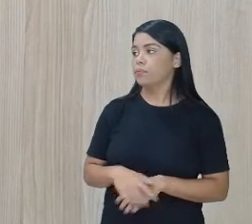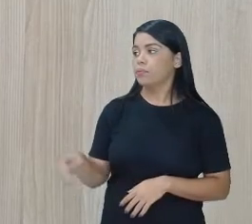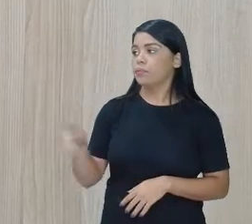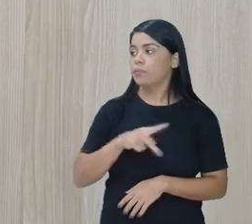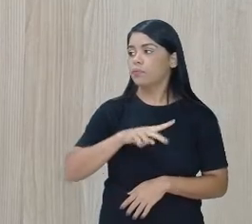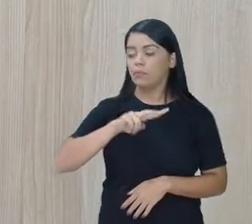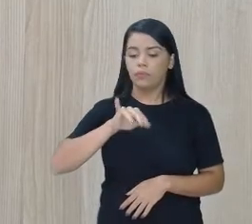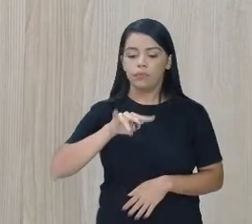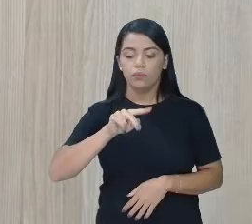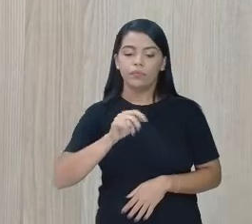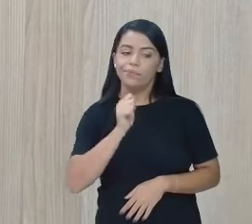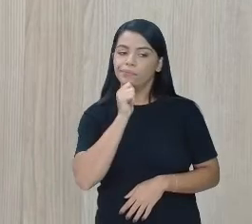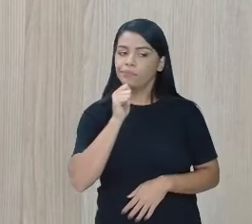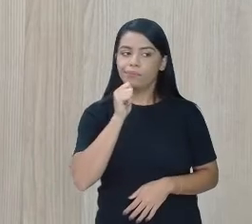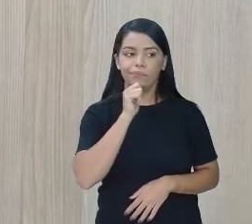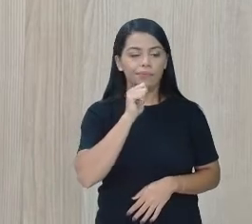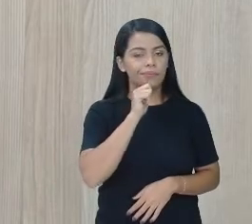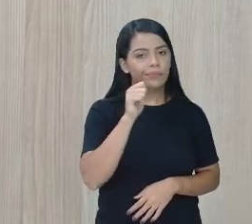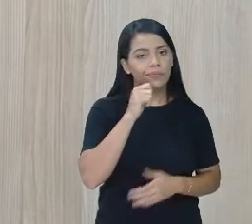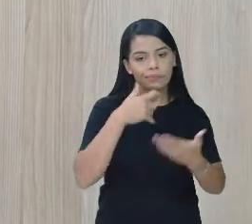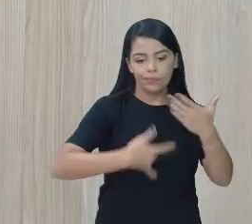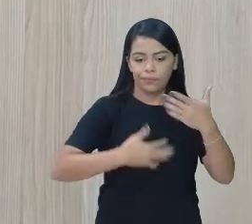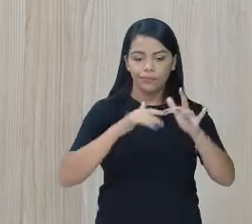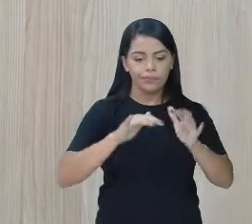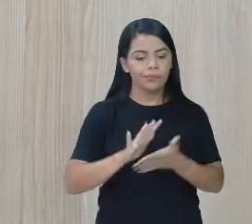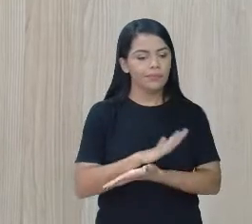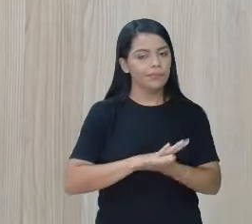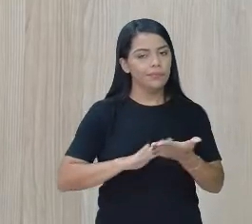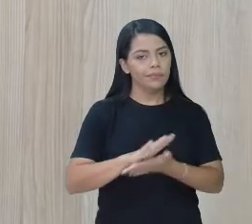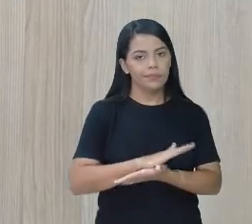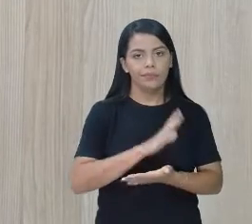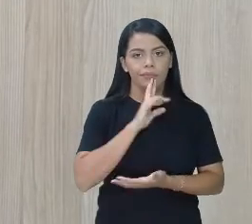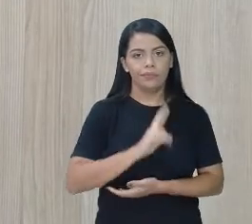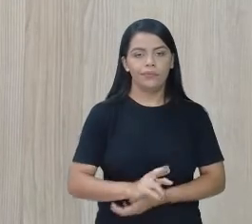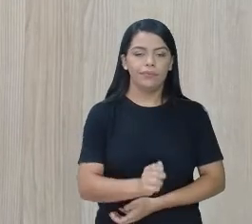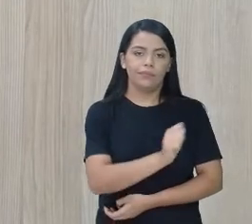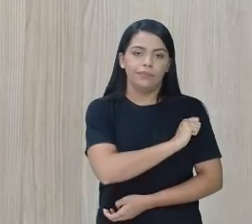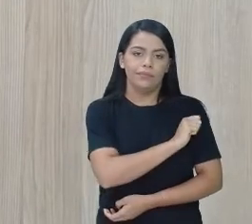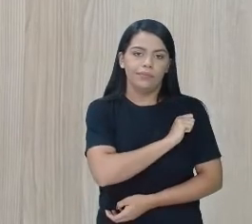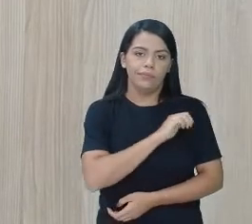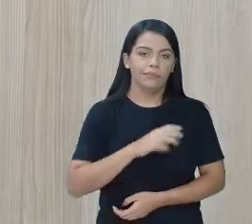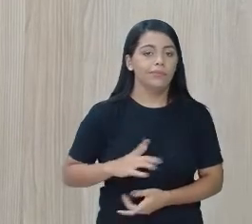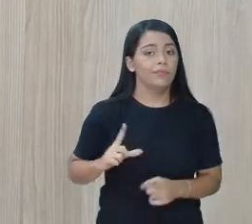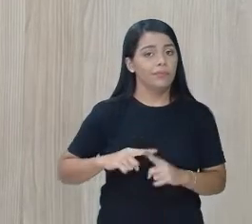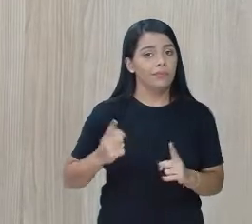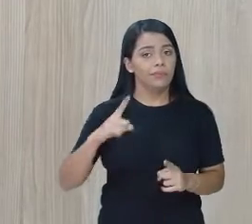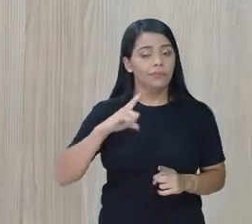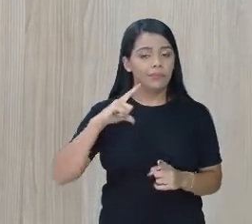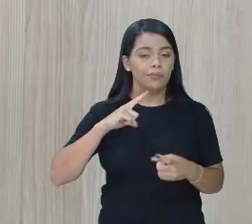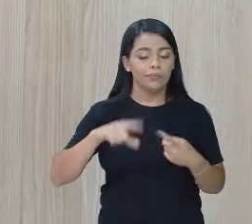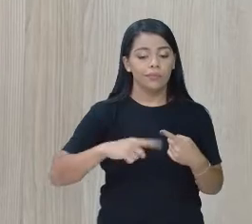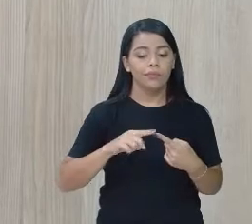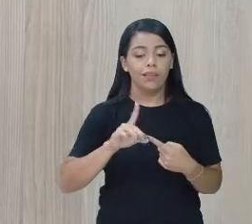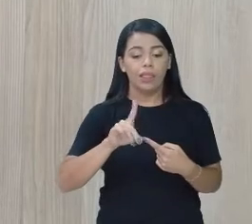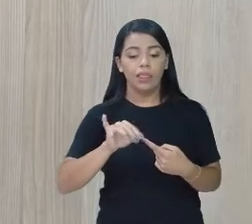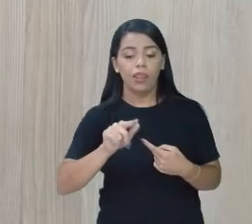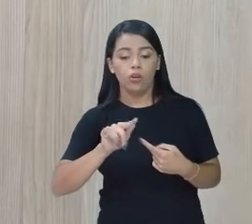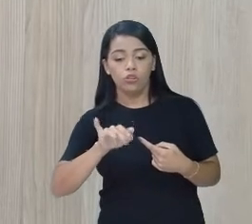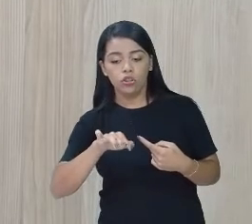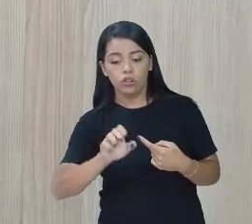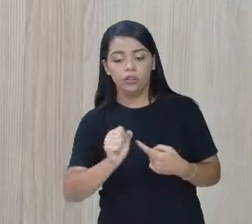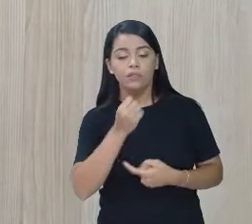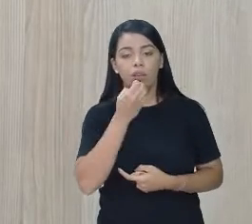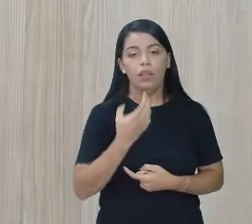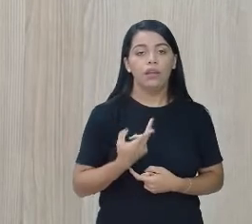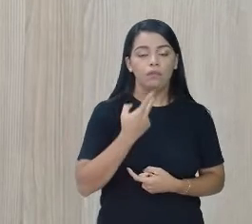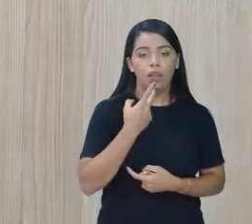Professora Vivi, ainda ninguém falou nada não, mas temos Diógenes aqui também, que já deu bom dia, que já está aqui participando. E é